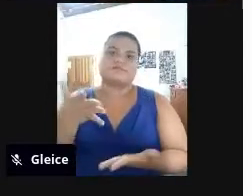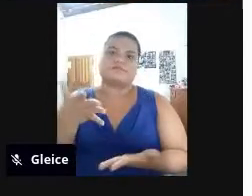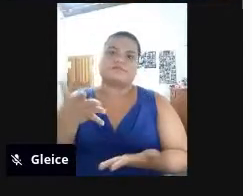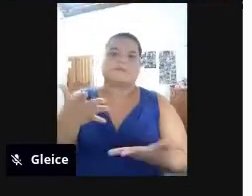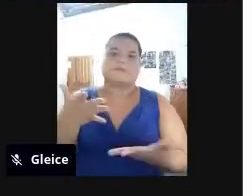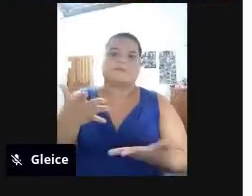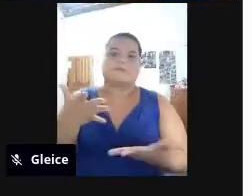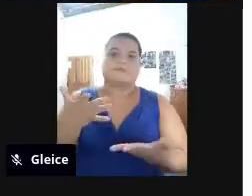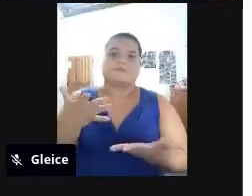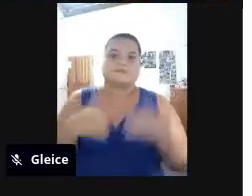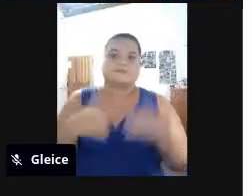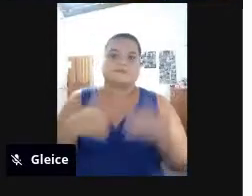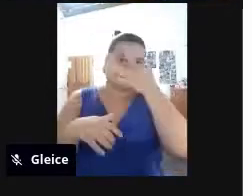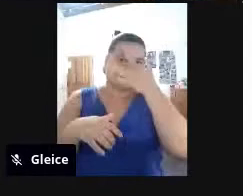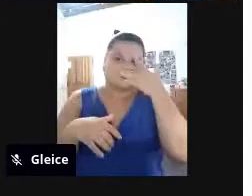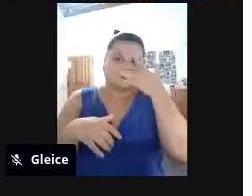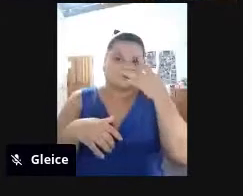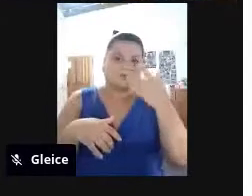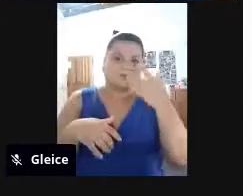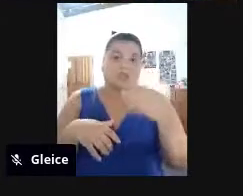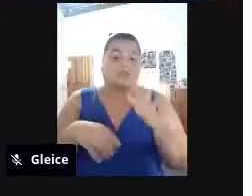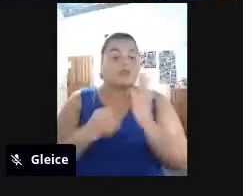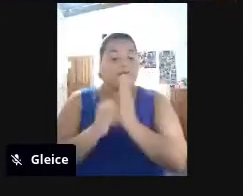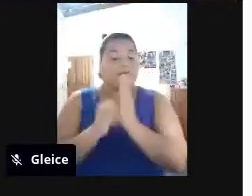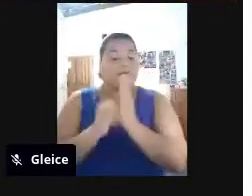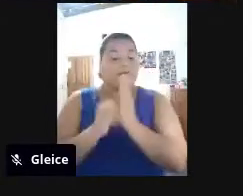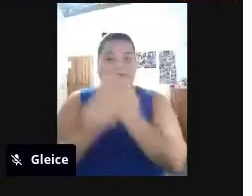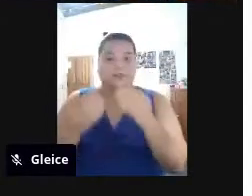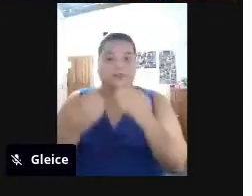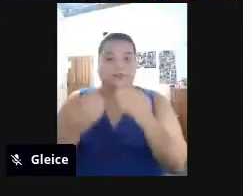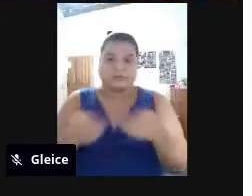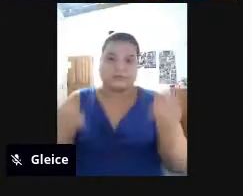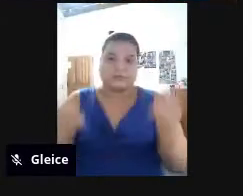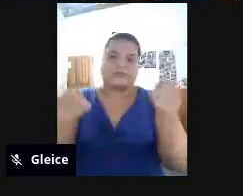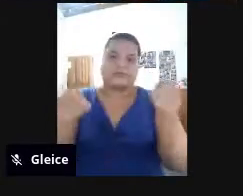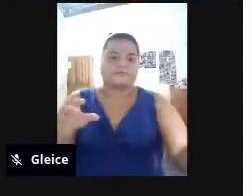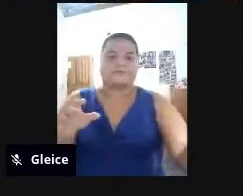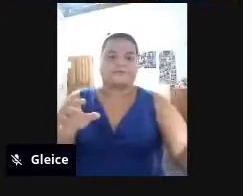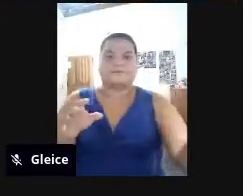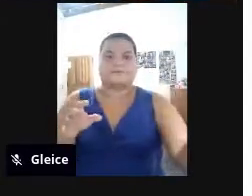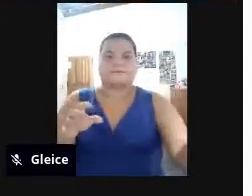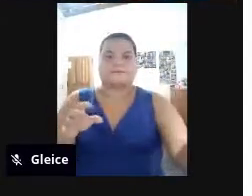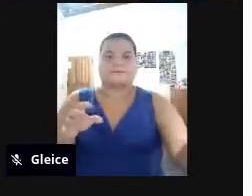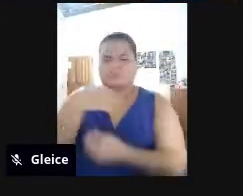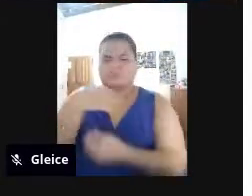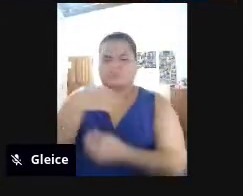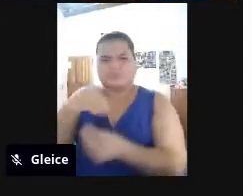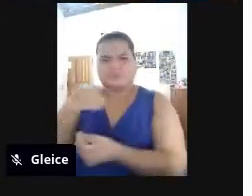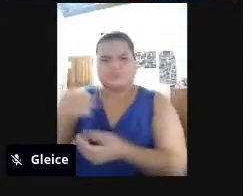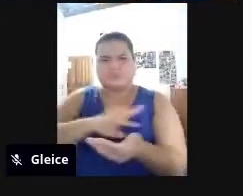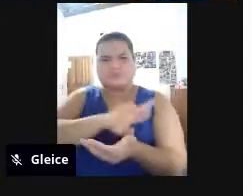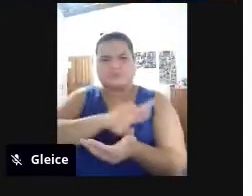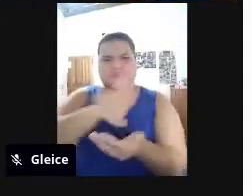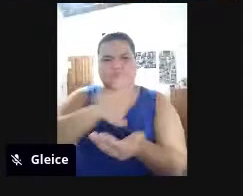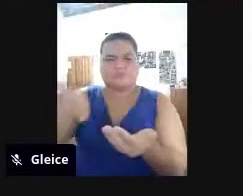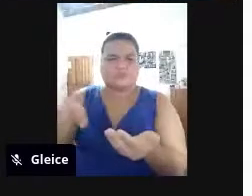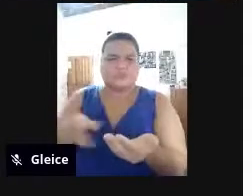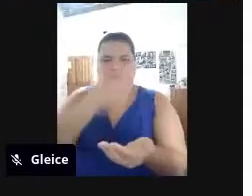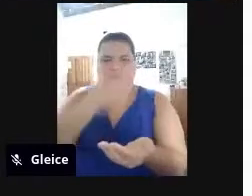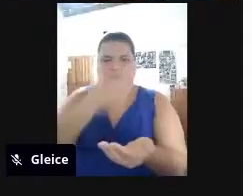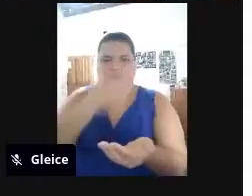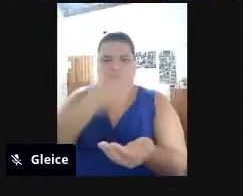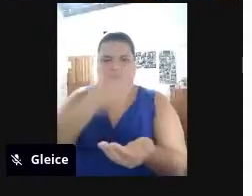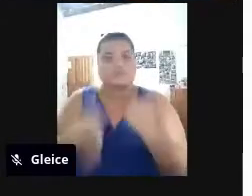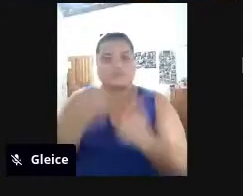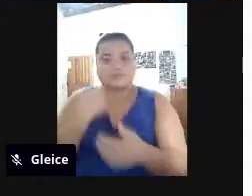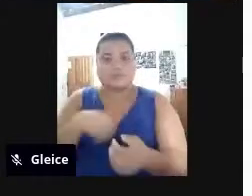ovo, posso utilizar um blend das duas. Então, temos várias opções para ovo-lacto vegetarianos. É mais tranquilo de